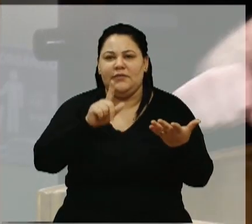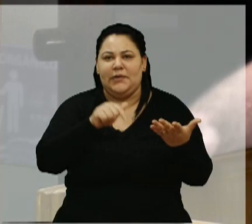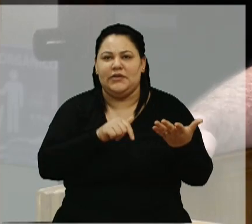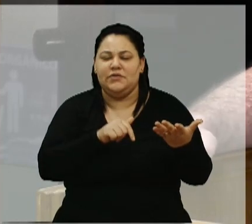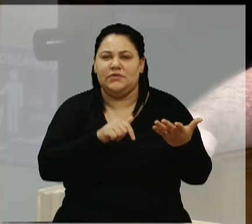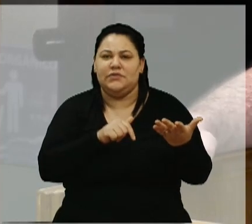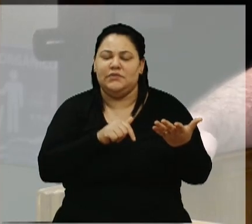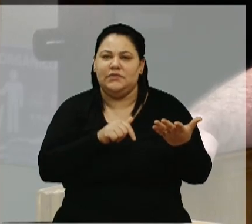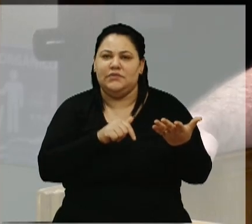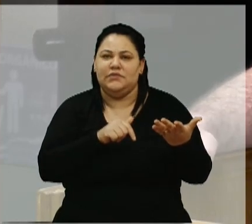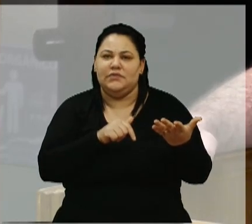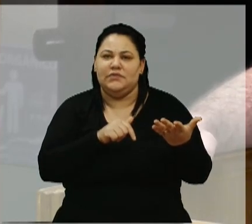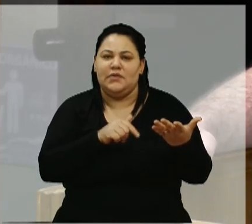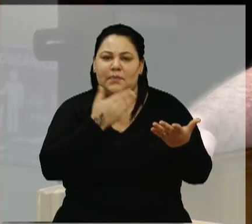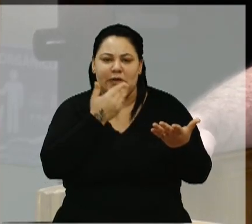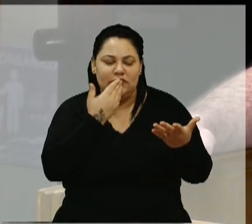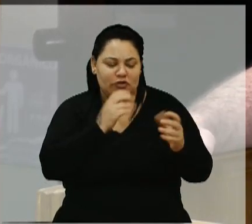solicitando